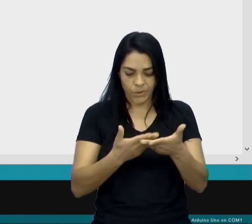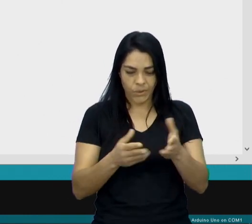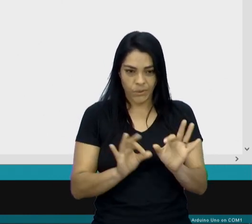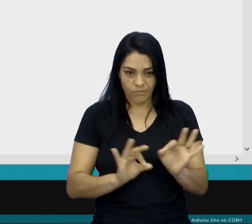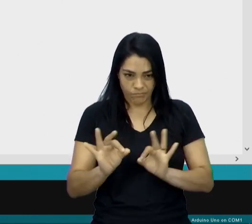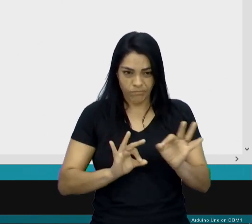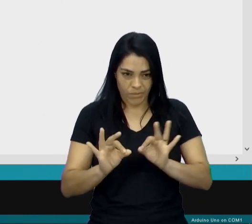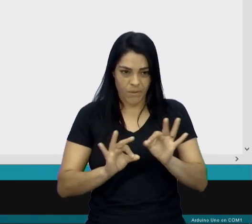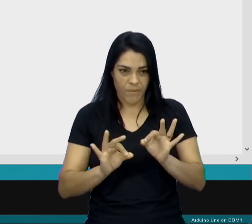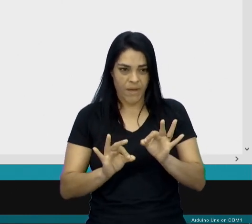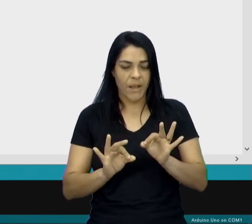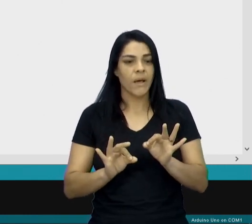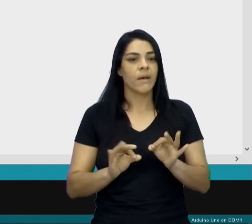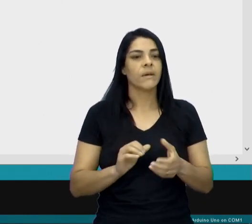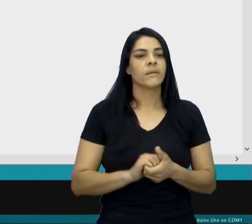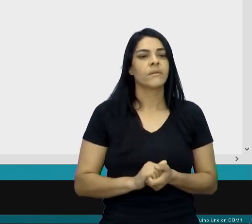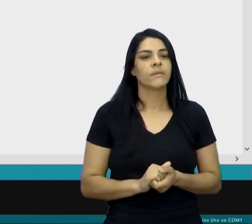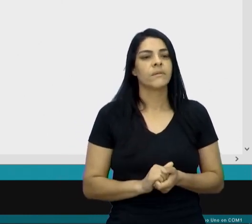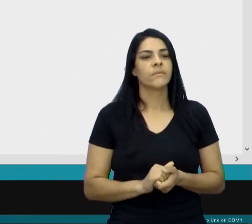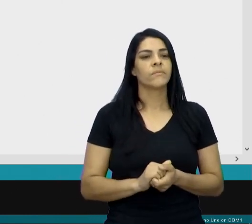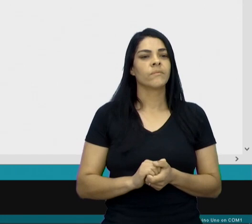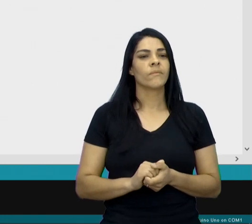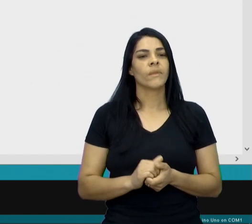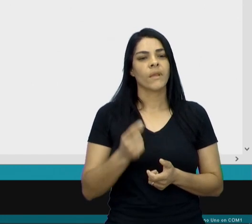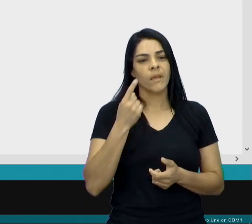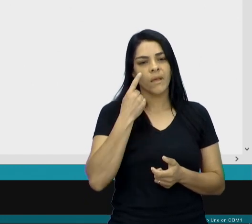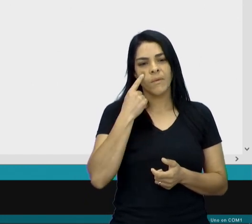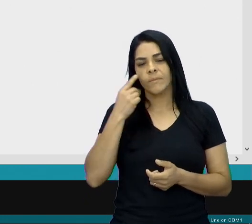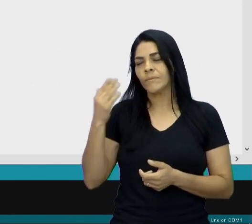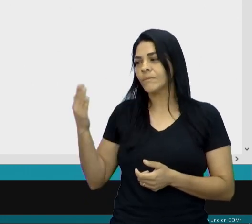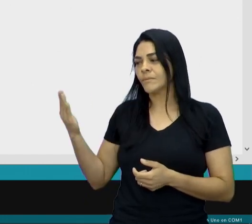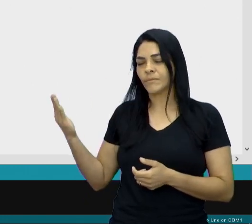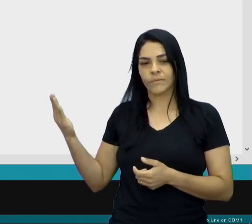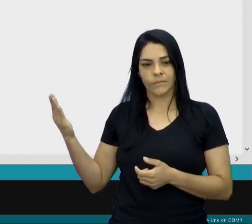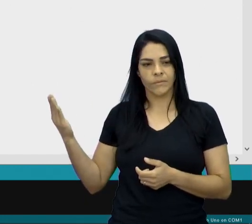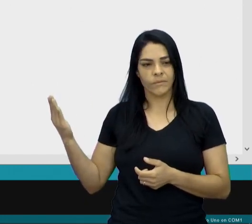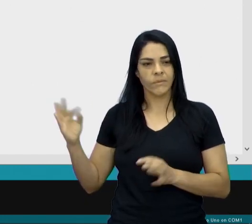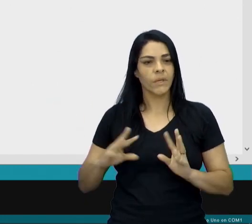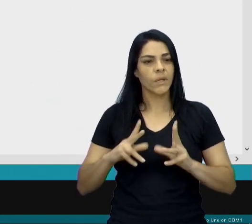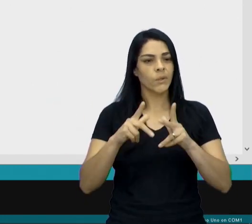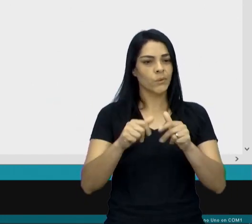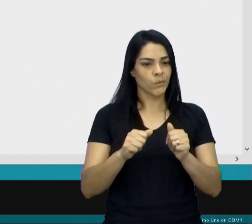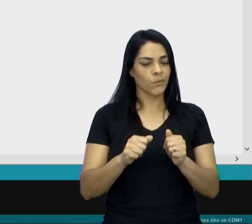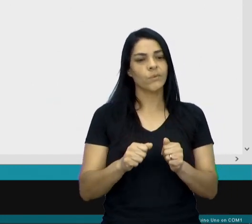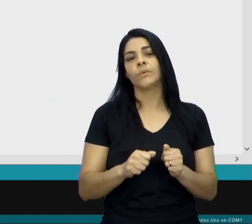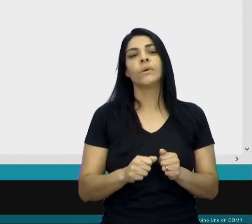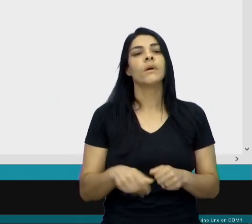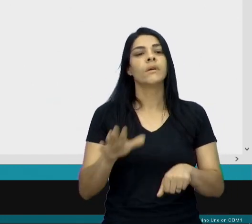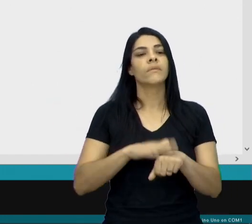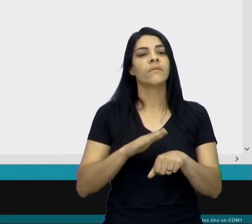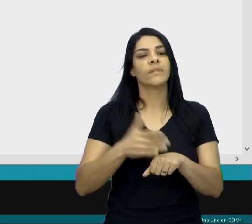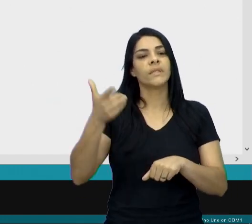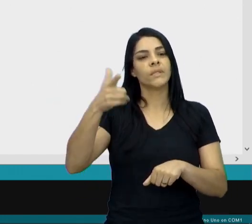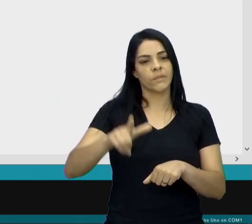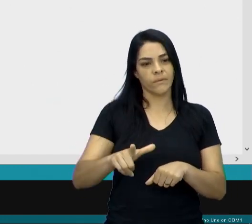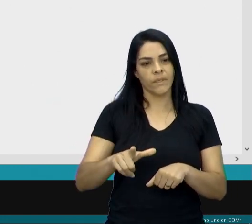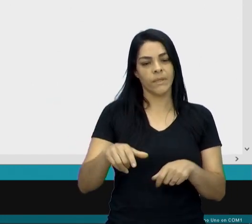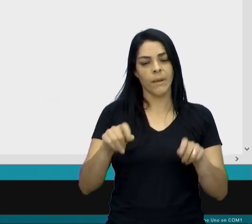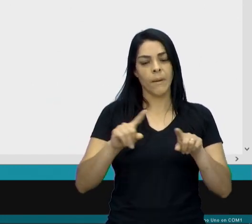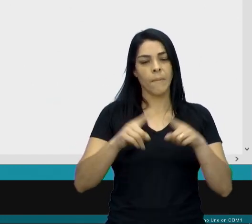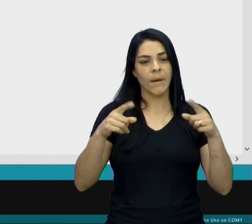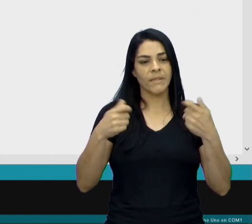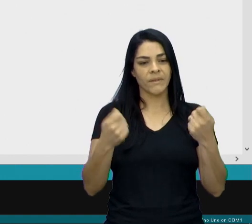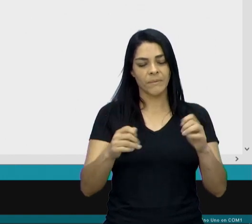veja, aqui vai dizer o que vai acontecer de repetição. Mais para baixo a gente vai ter que programar cada um desses aqui,